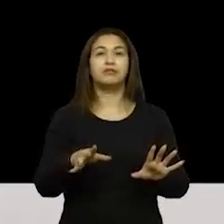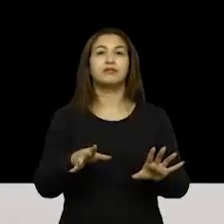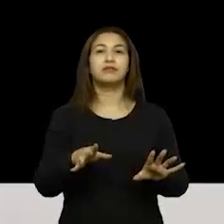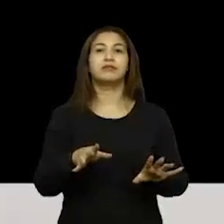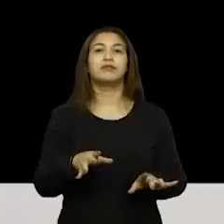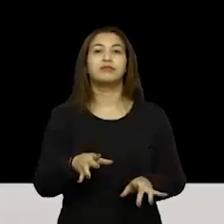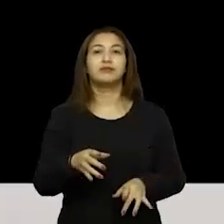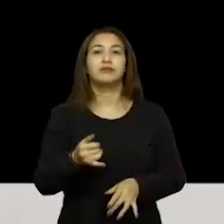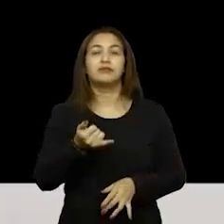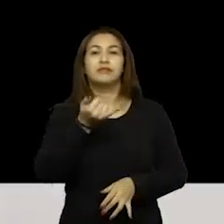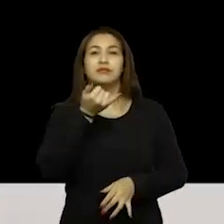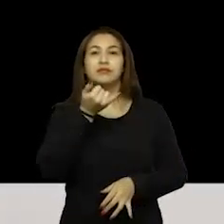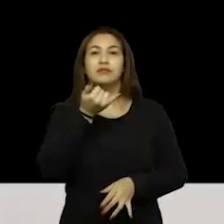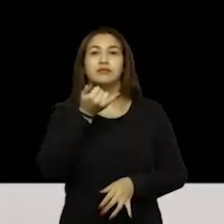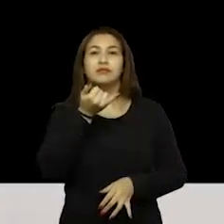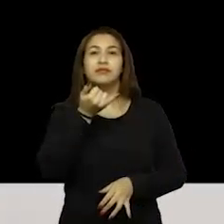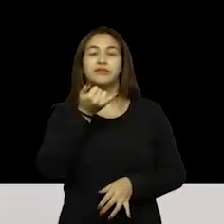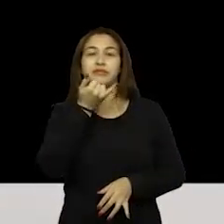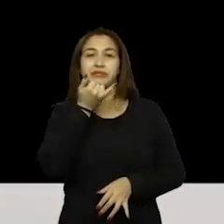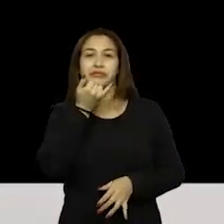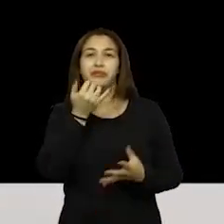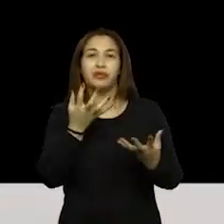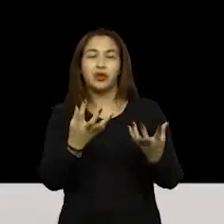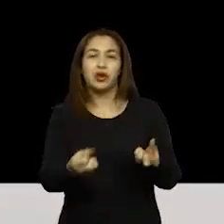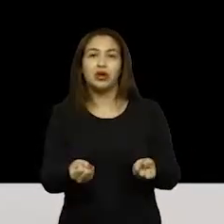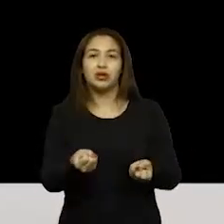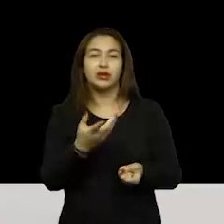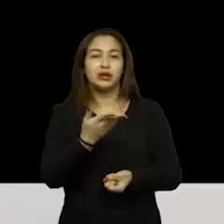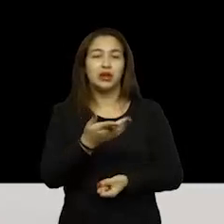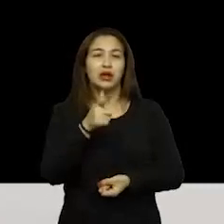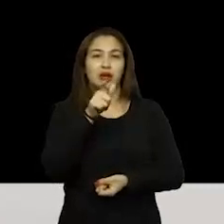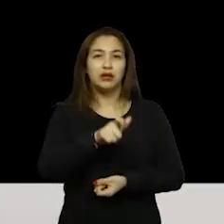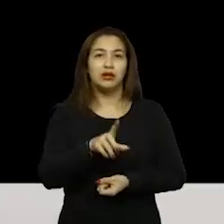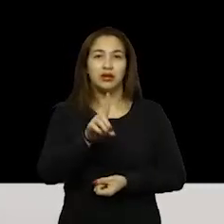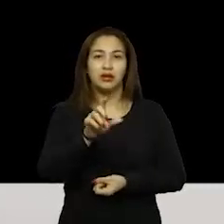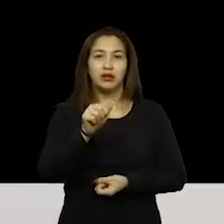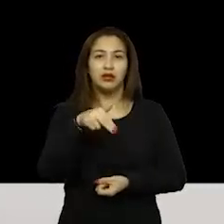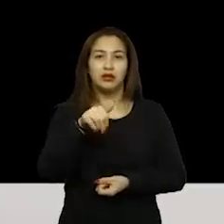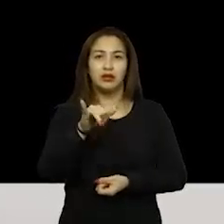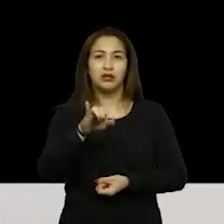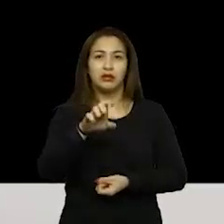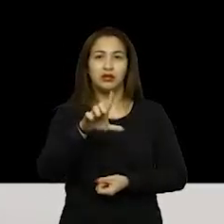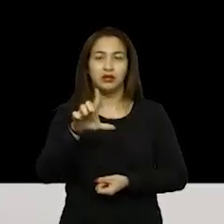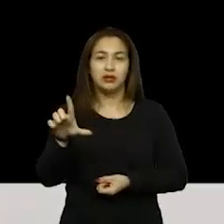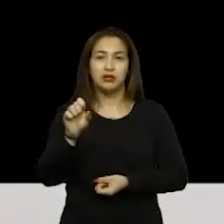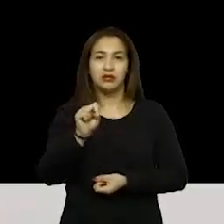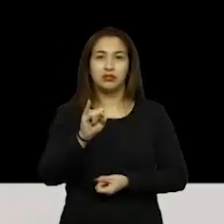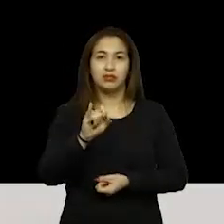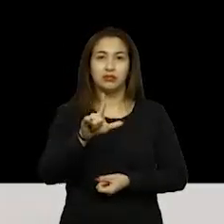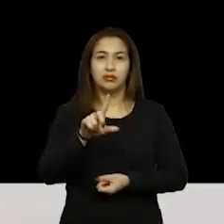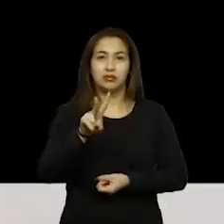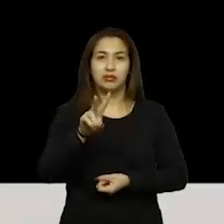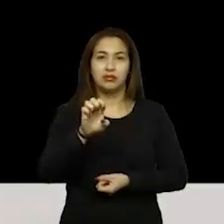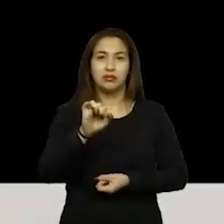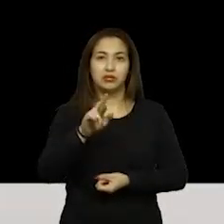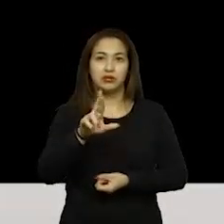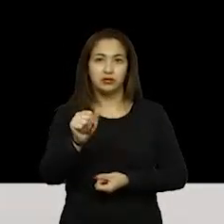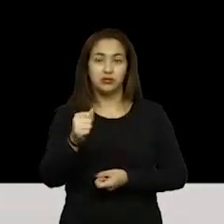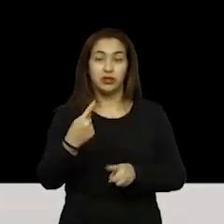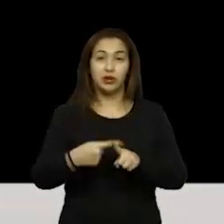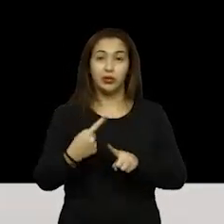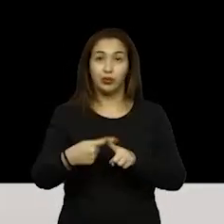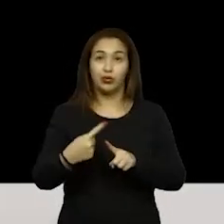federal Daniel Silveira, condenado à prisão pelo Supremo Tribunal Federal